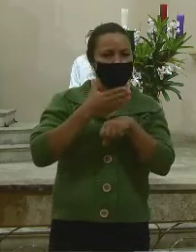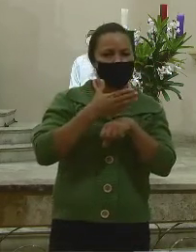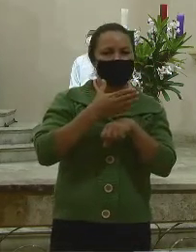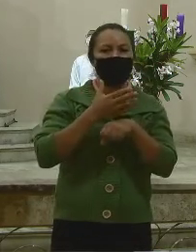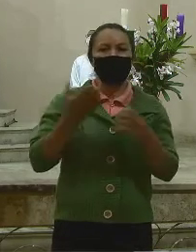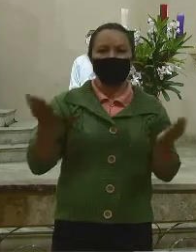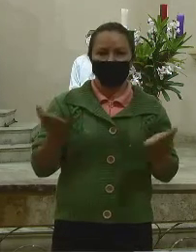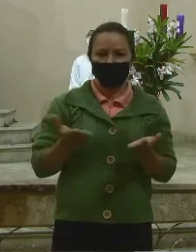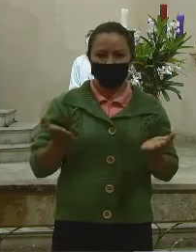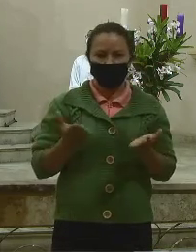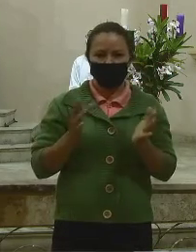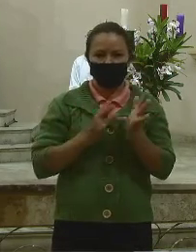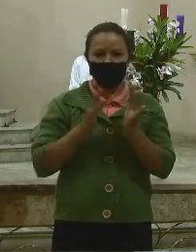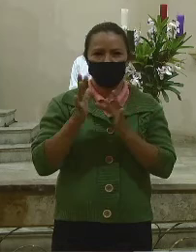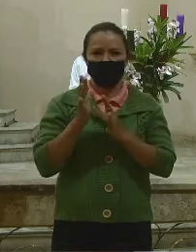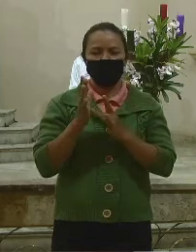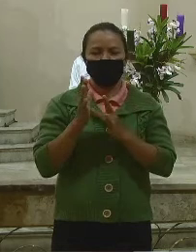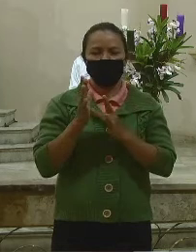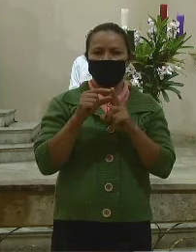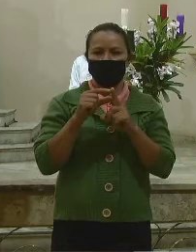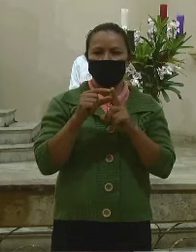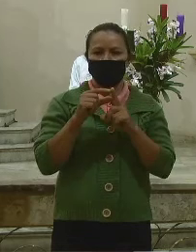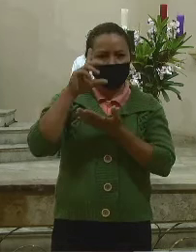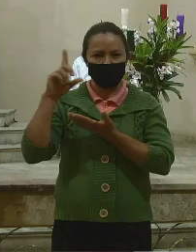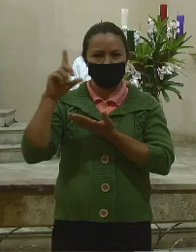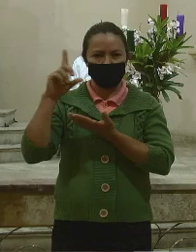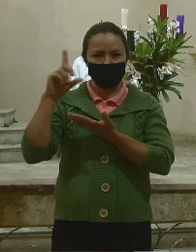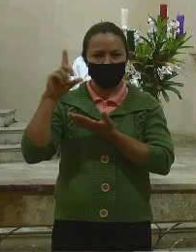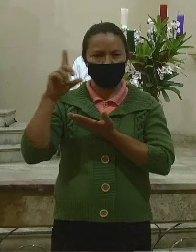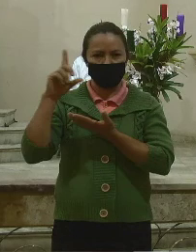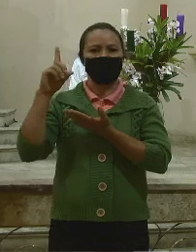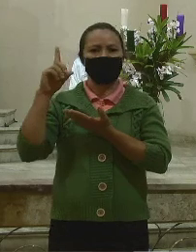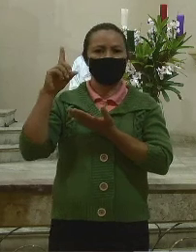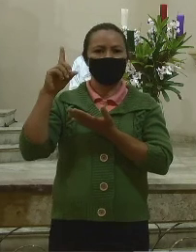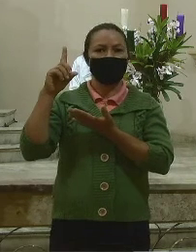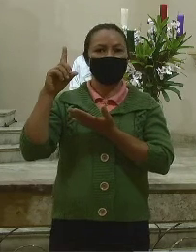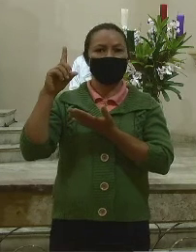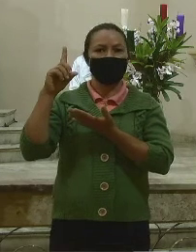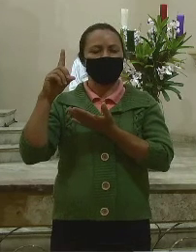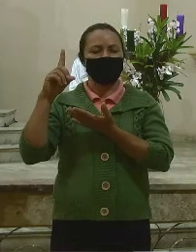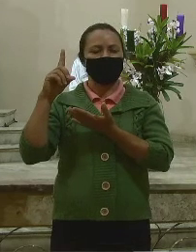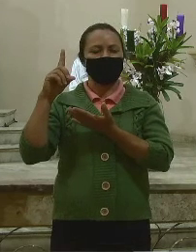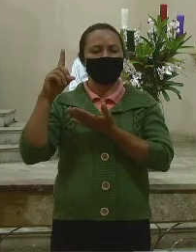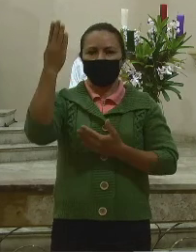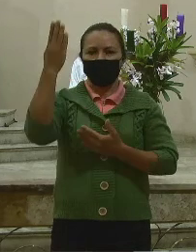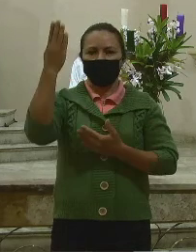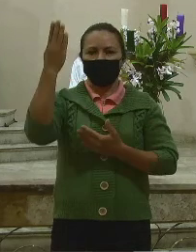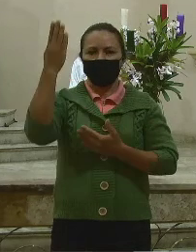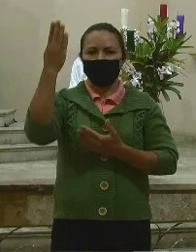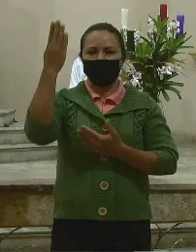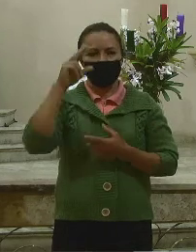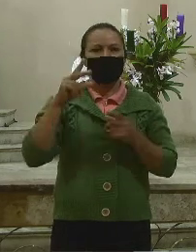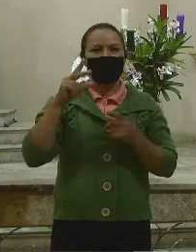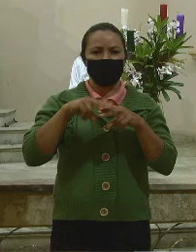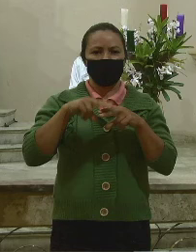presente. Jesus é a palavra de Deus encarnada na história. Por isso tudo